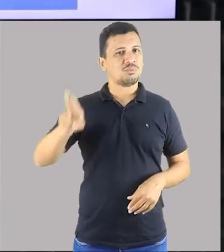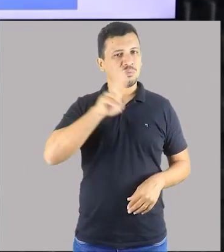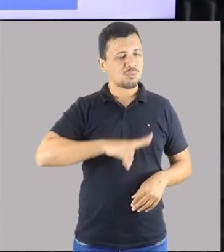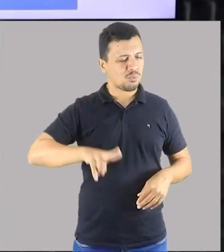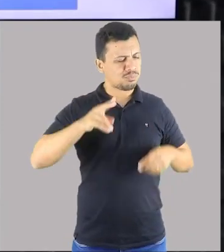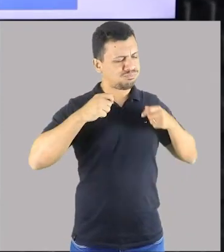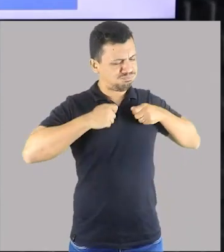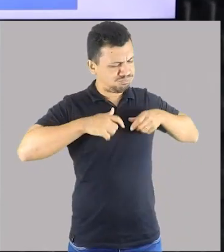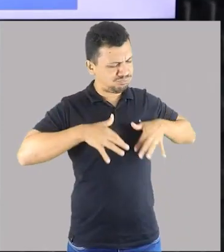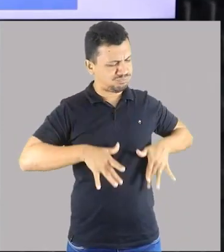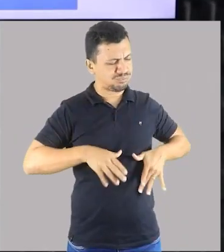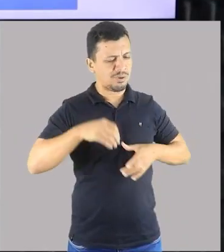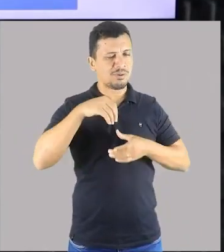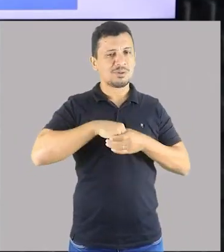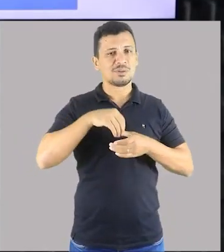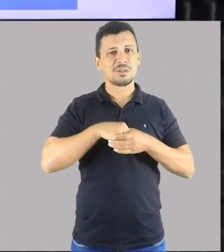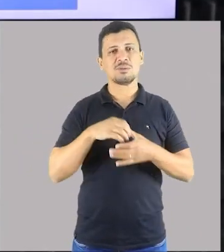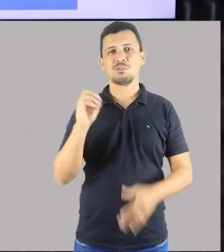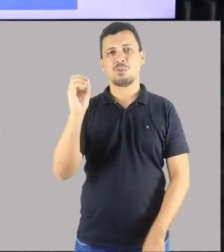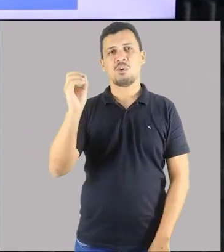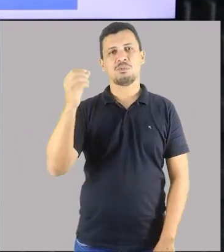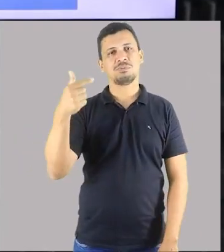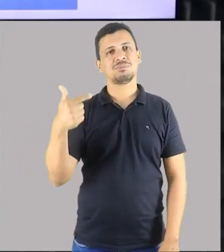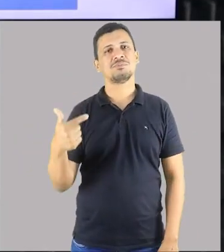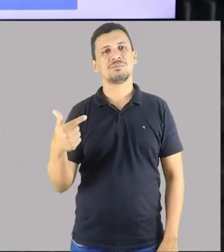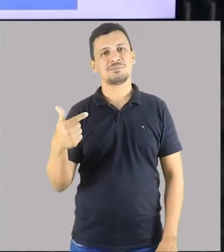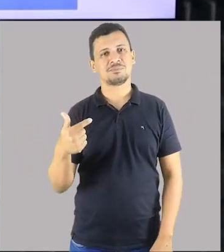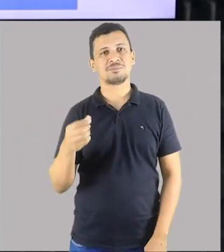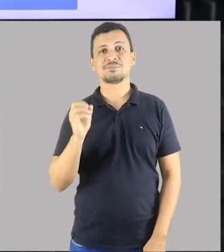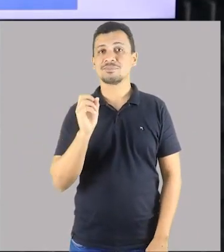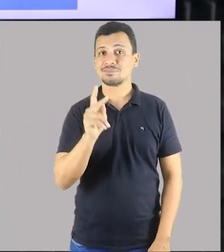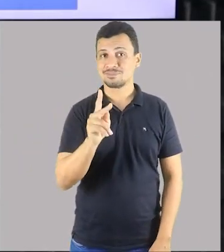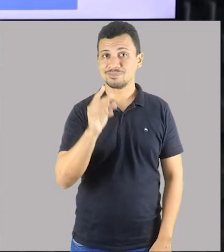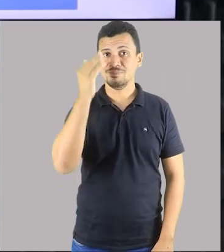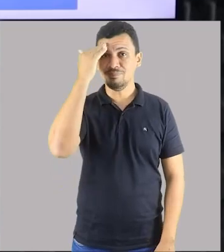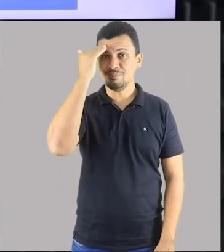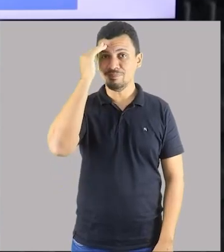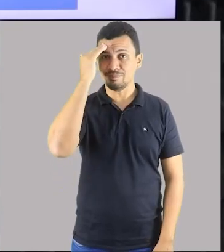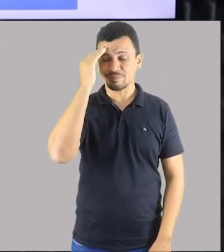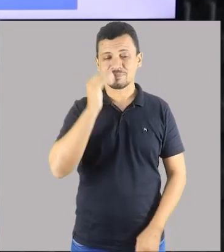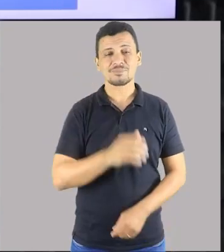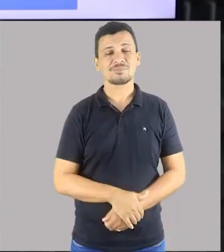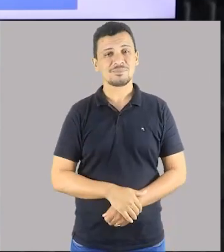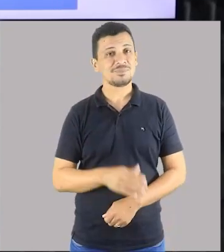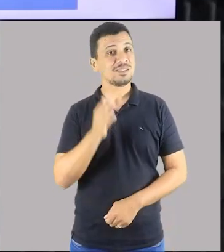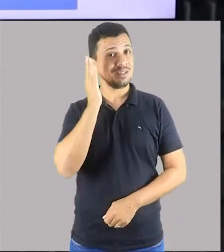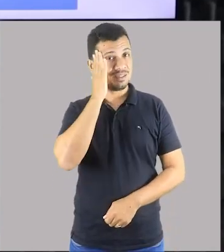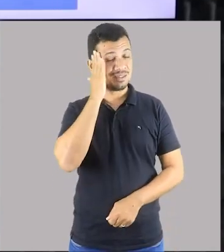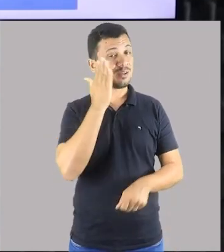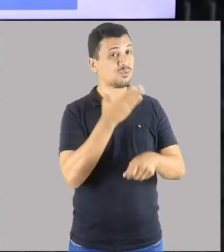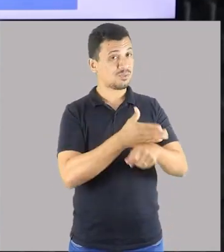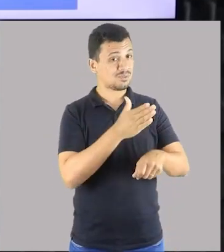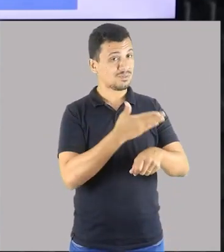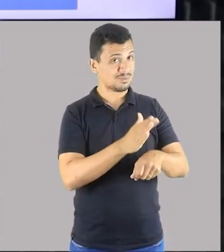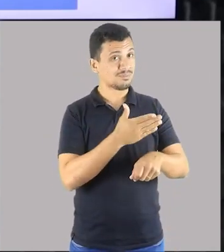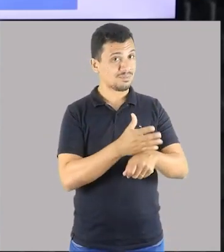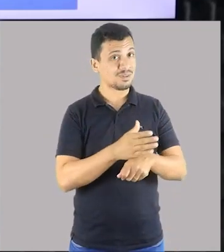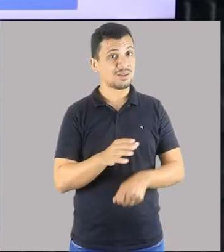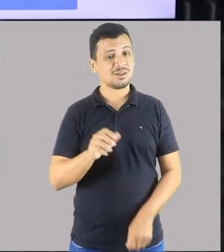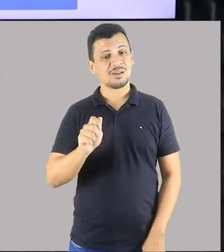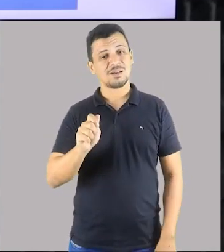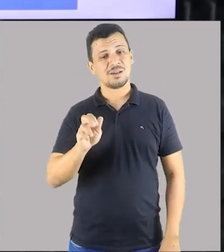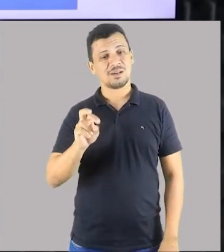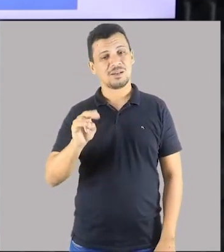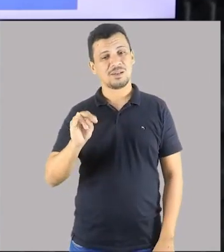distribuição e utilização do oxigênio. Entendido? Deu de entender por que o nome é treino aeróbio? Porque ele está relacionado à